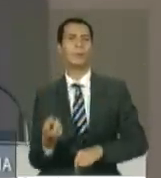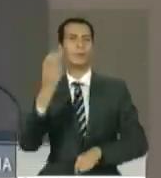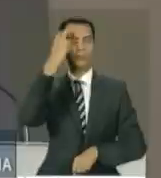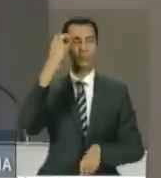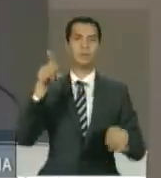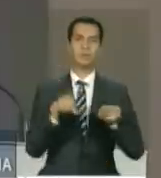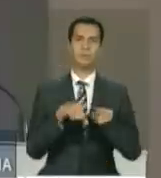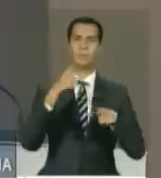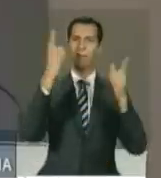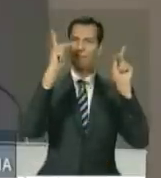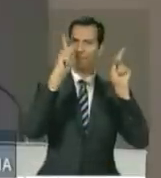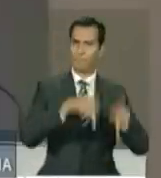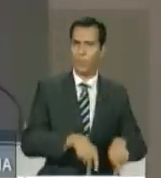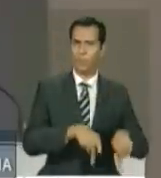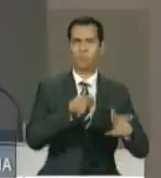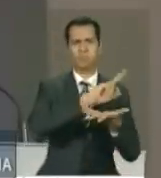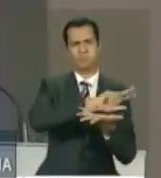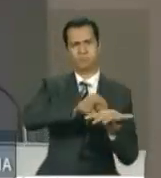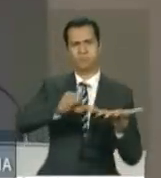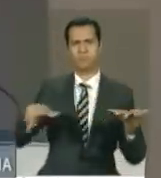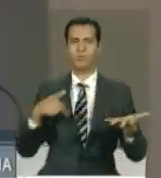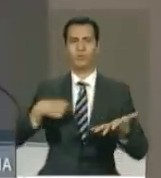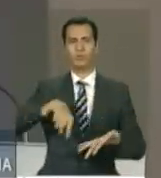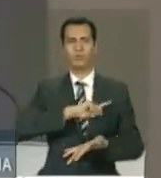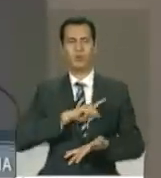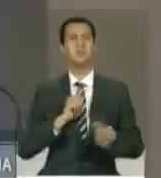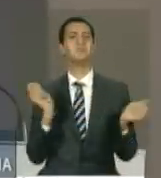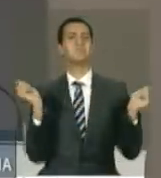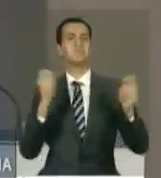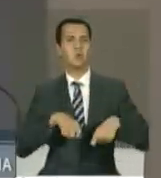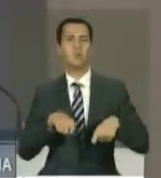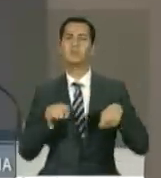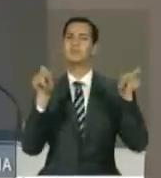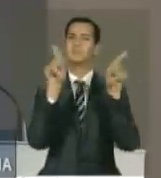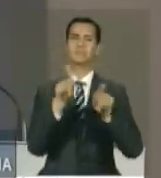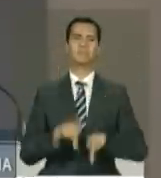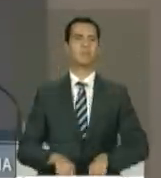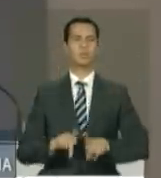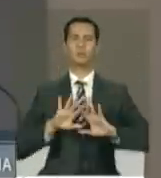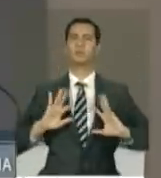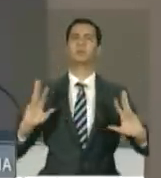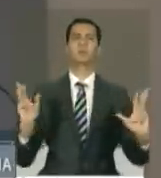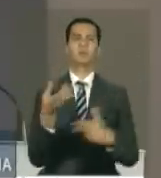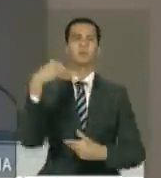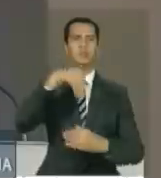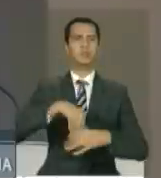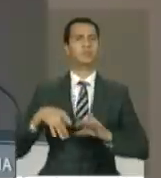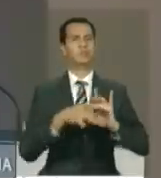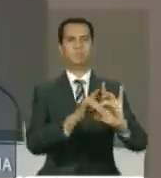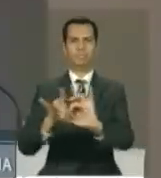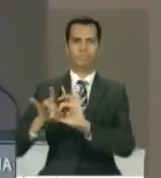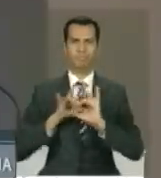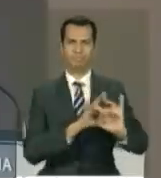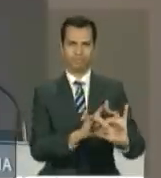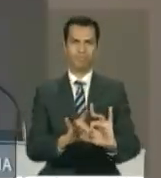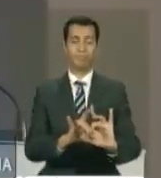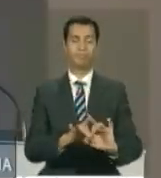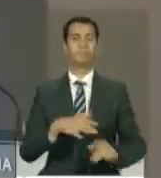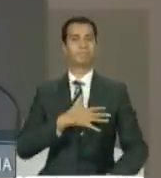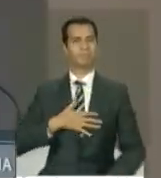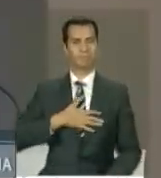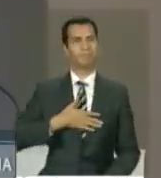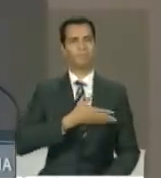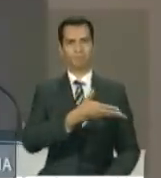cultural e nossa capacidade de conviver em paz nessa diversidade. Senhoras e